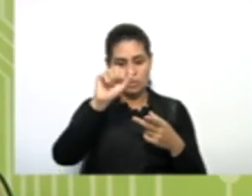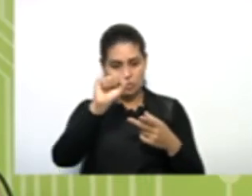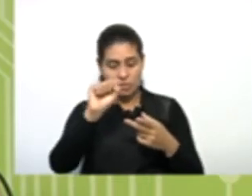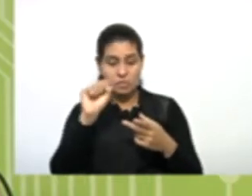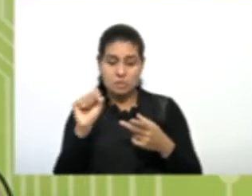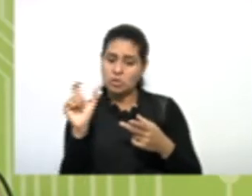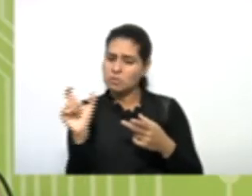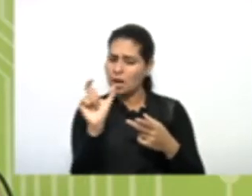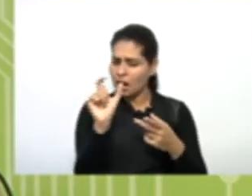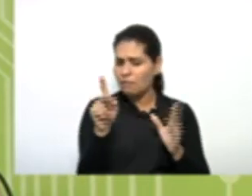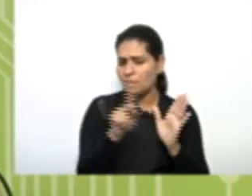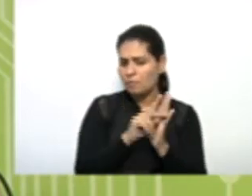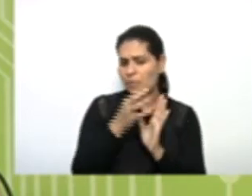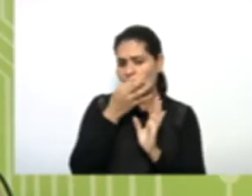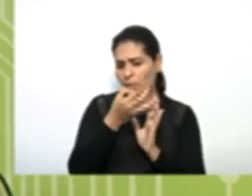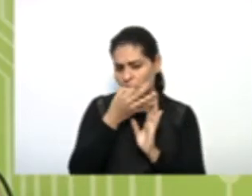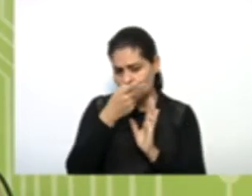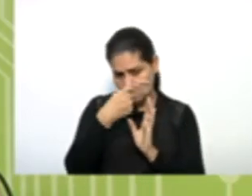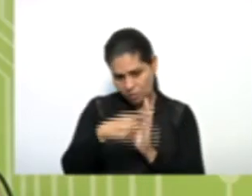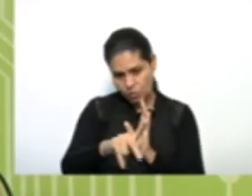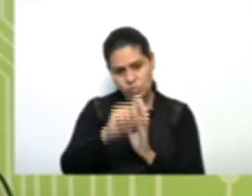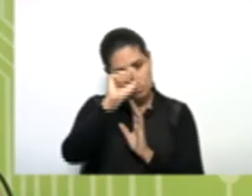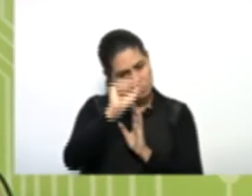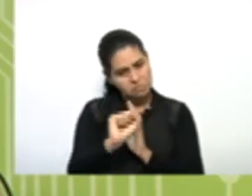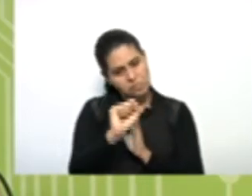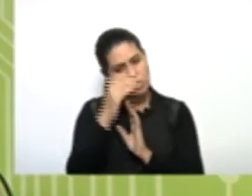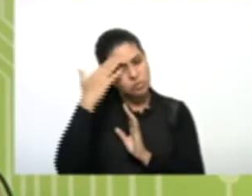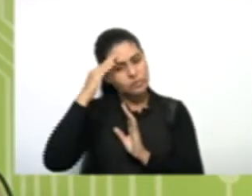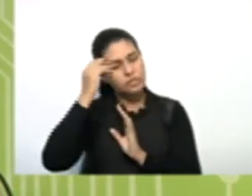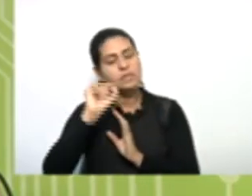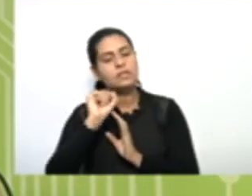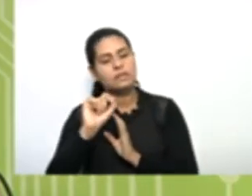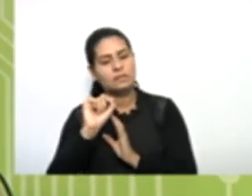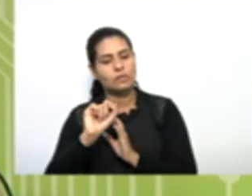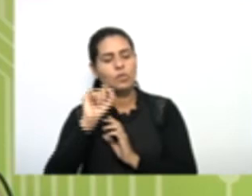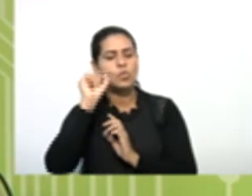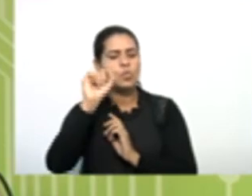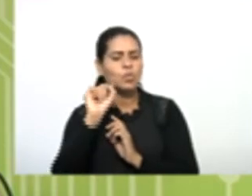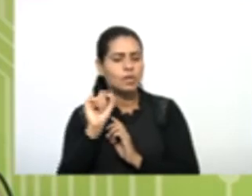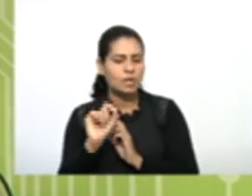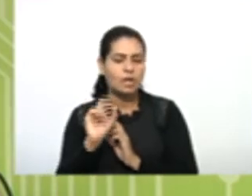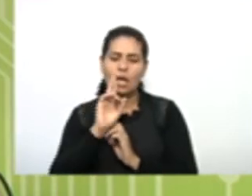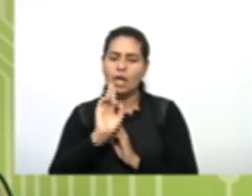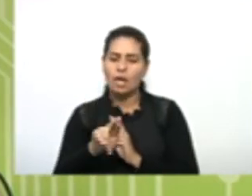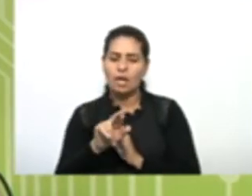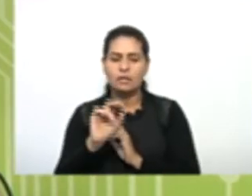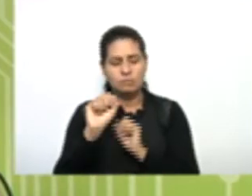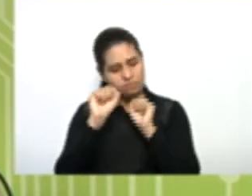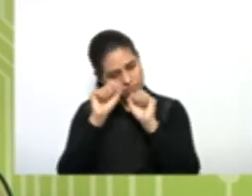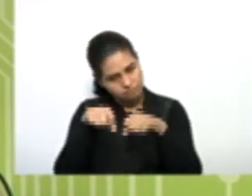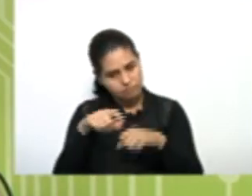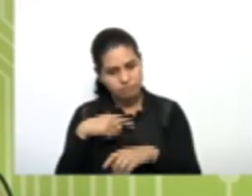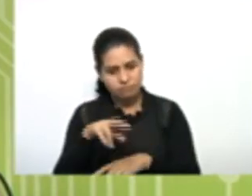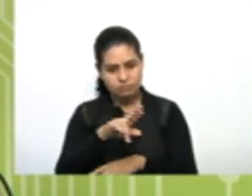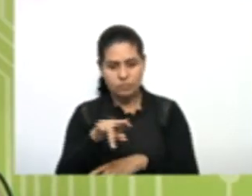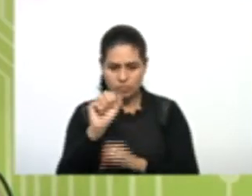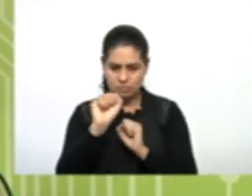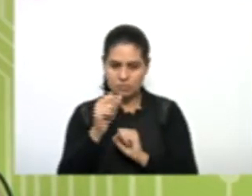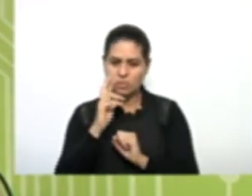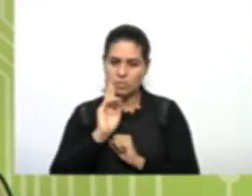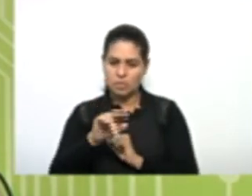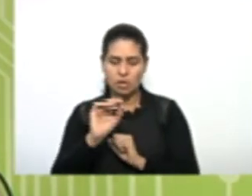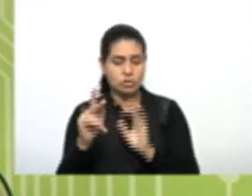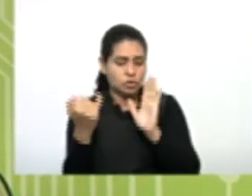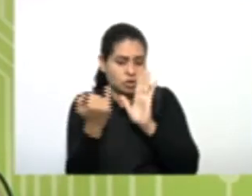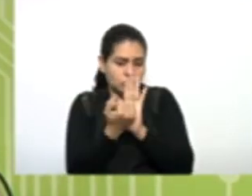palavras, mas você também pode trazer para a gente nas suas palavras, na sua compreensão. O que é a resposta dessa pergunta, então é uma pergunta que você pode